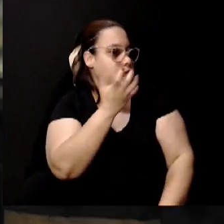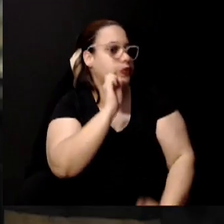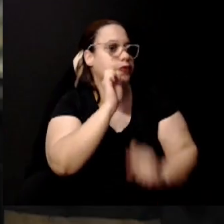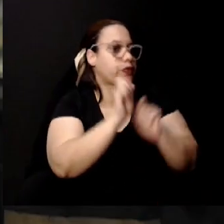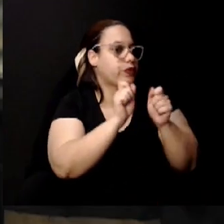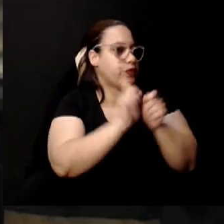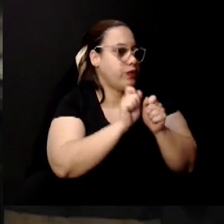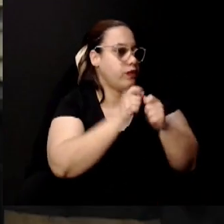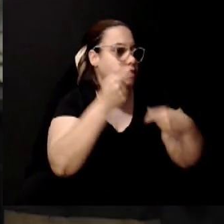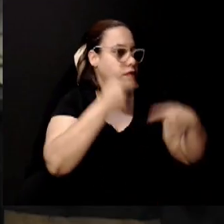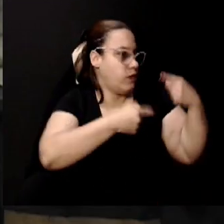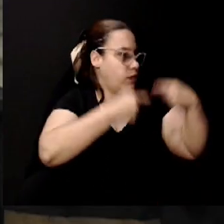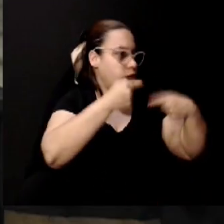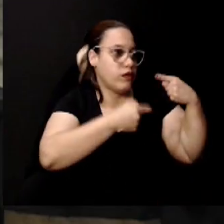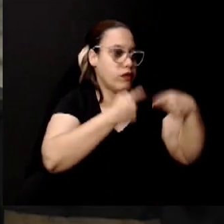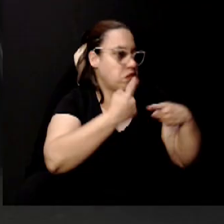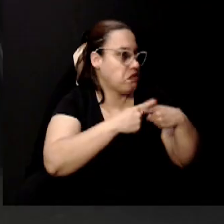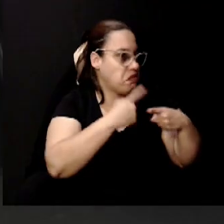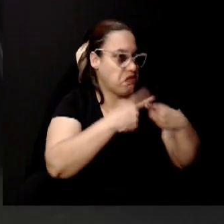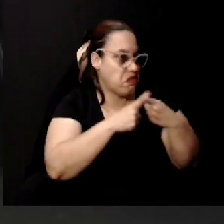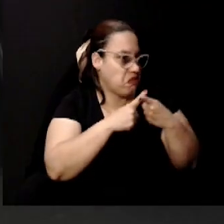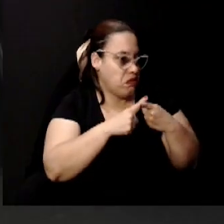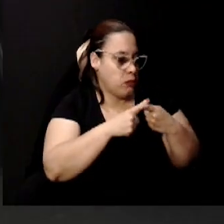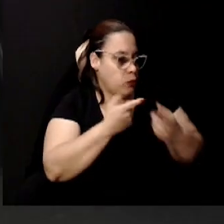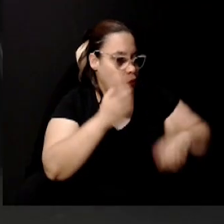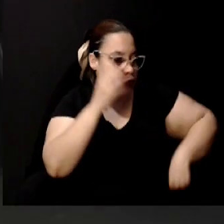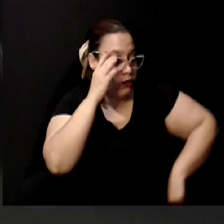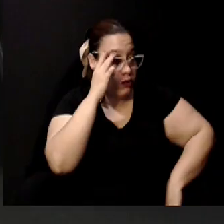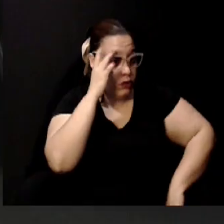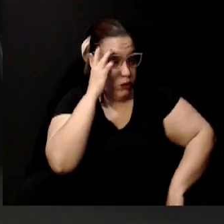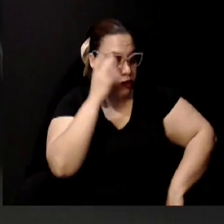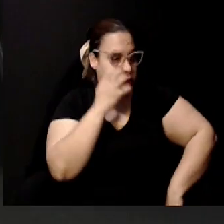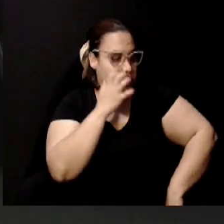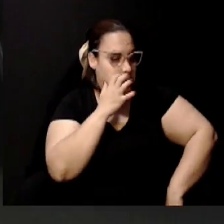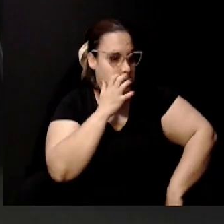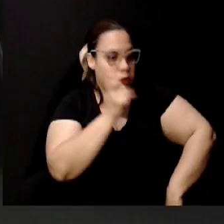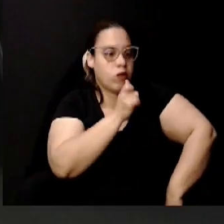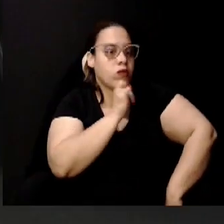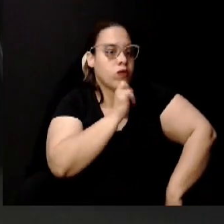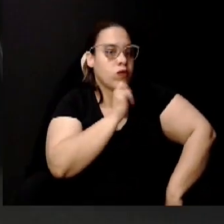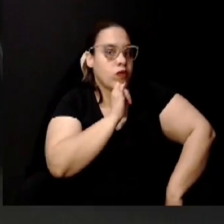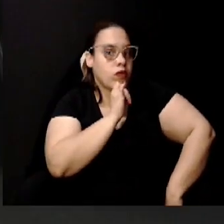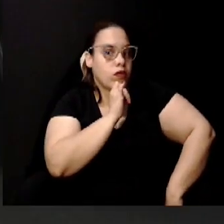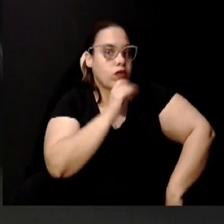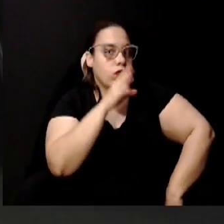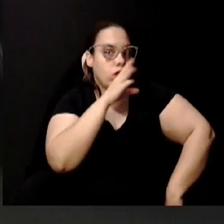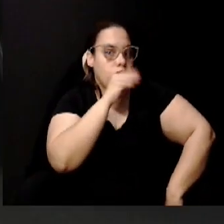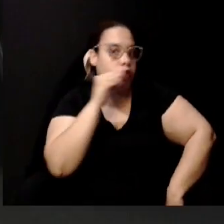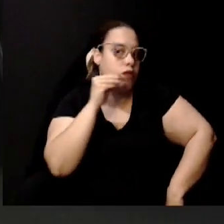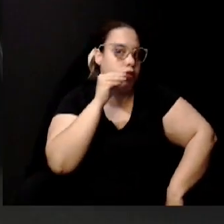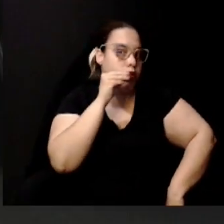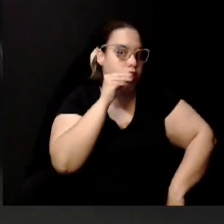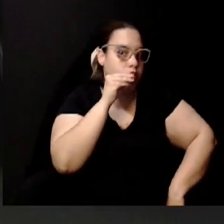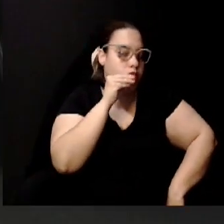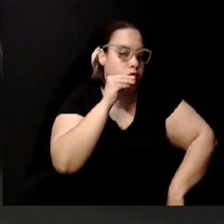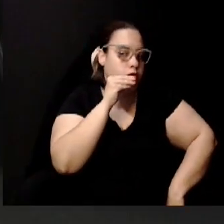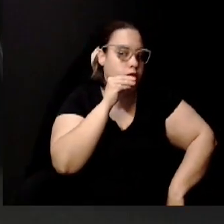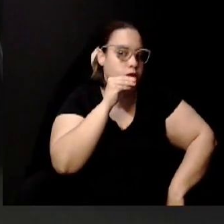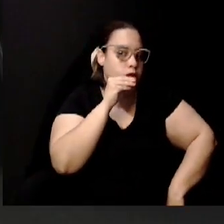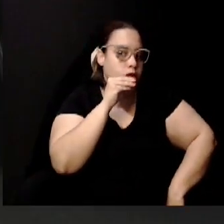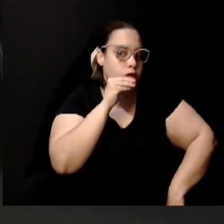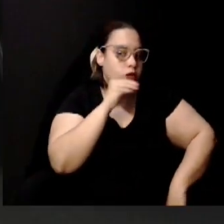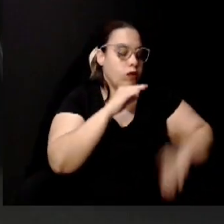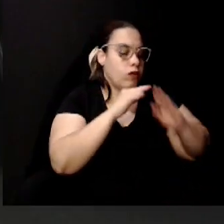discutido? Porque passando, né, e eu tomo o exemplo de quando eu era adolescente, de quando eu estava na escola, eu confesso que